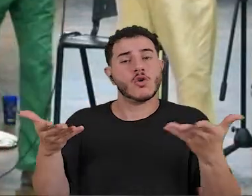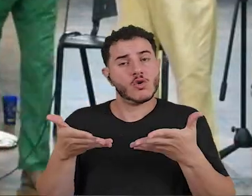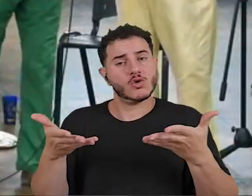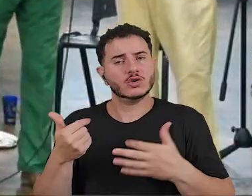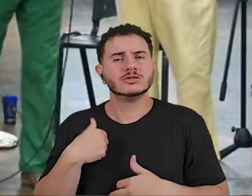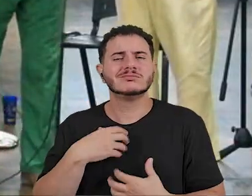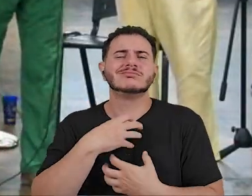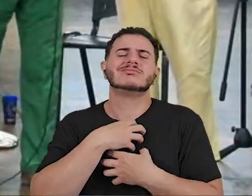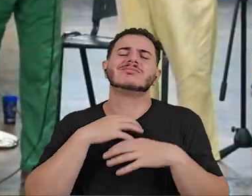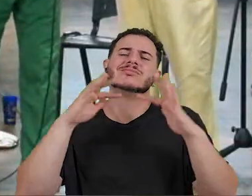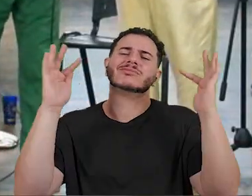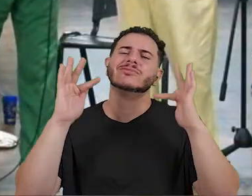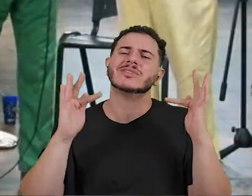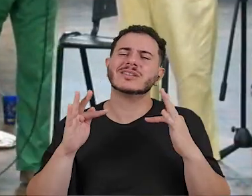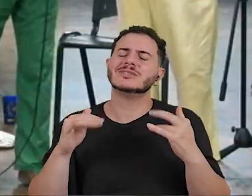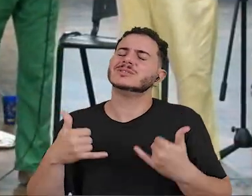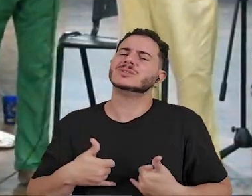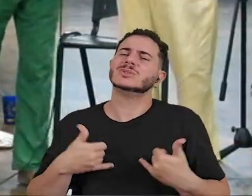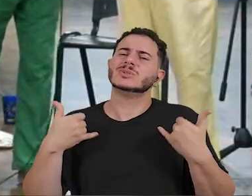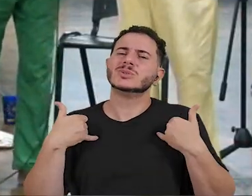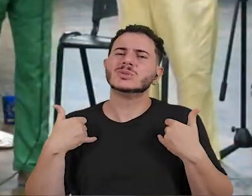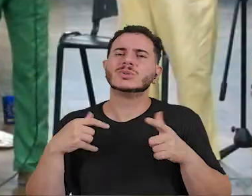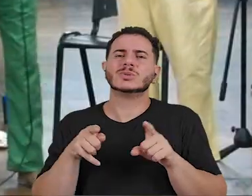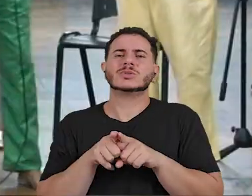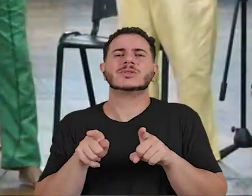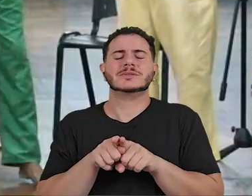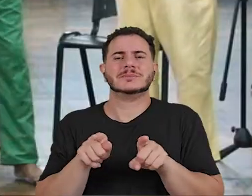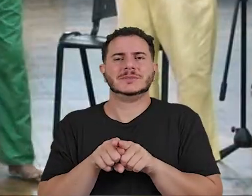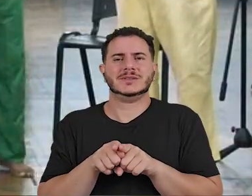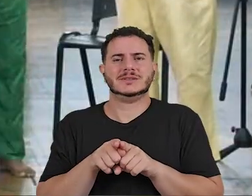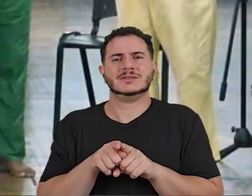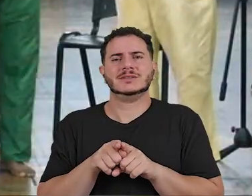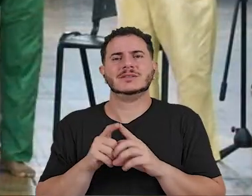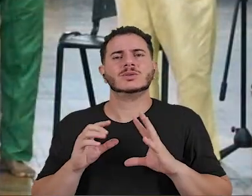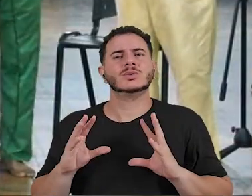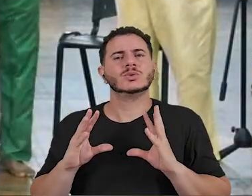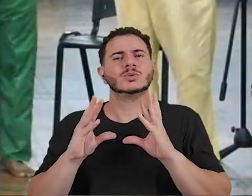ensinar, 70% a gente aprende de vocês.